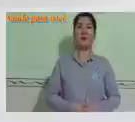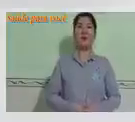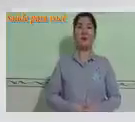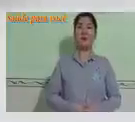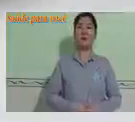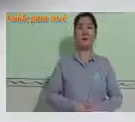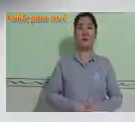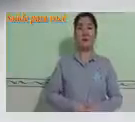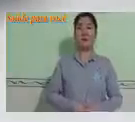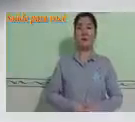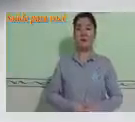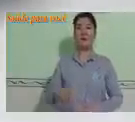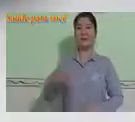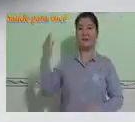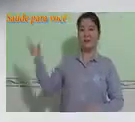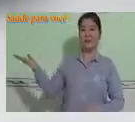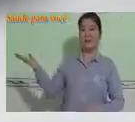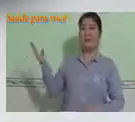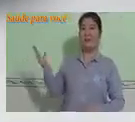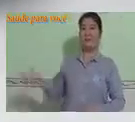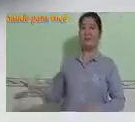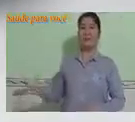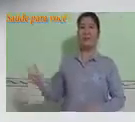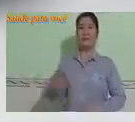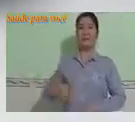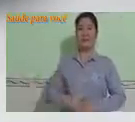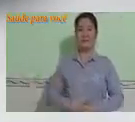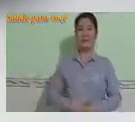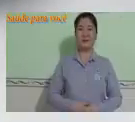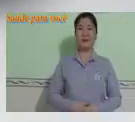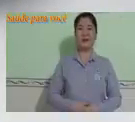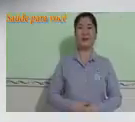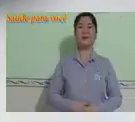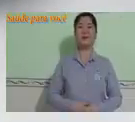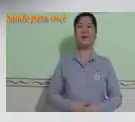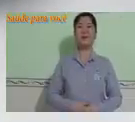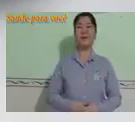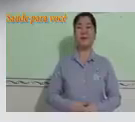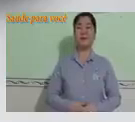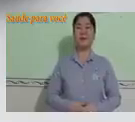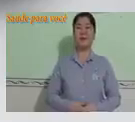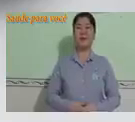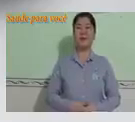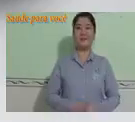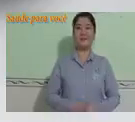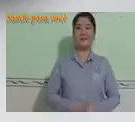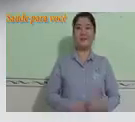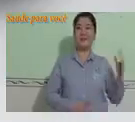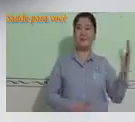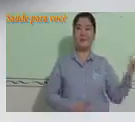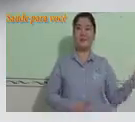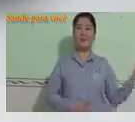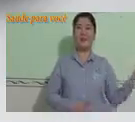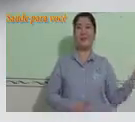Para aumentar a testosterona de forma natural, deve-se fazer uma alimentação rica em zinco. O aumento deste hormônio estimula a